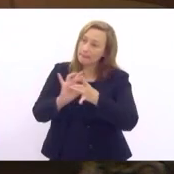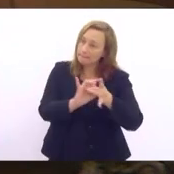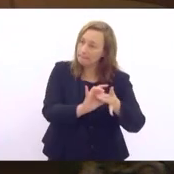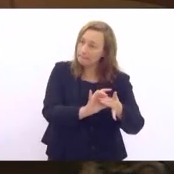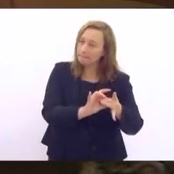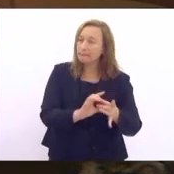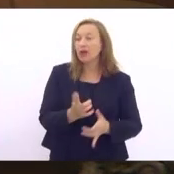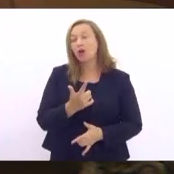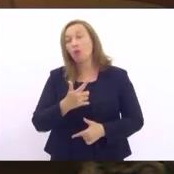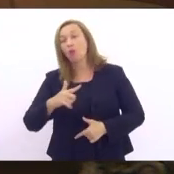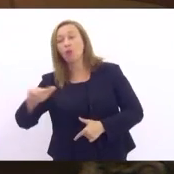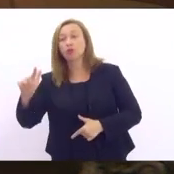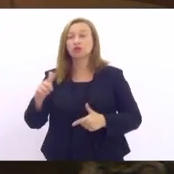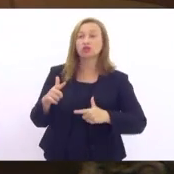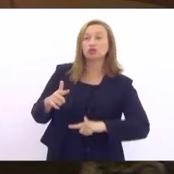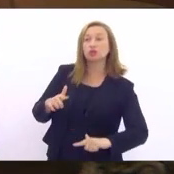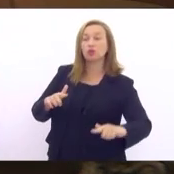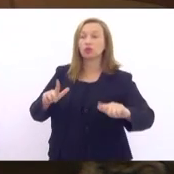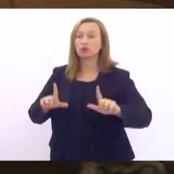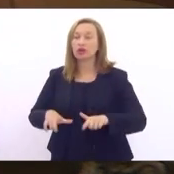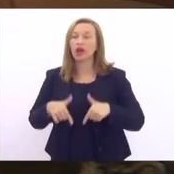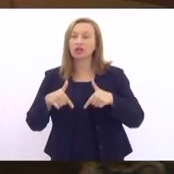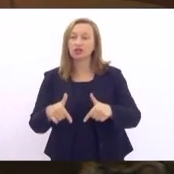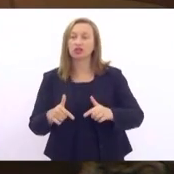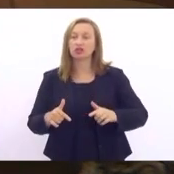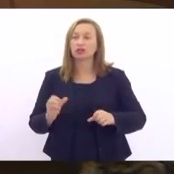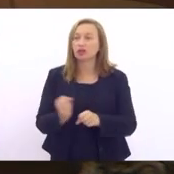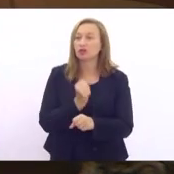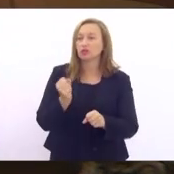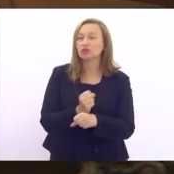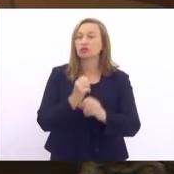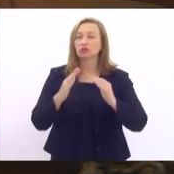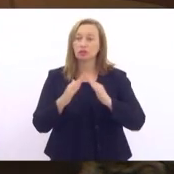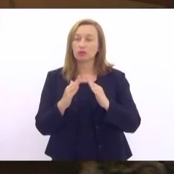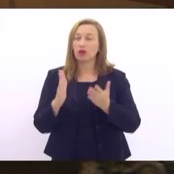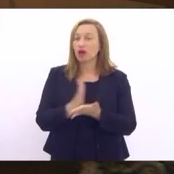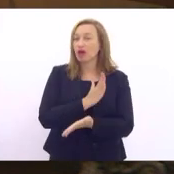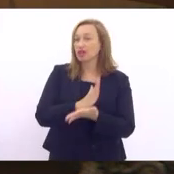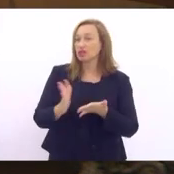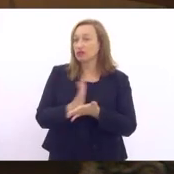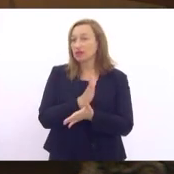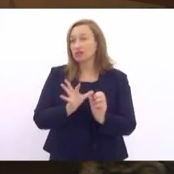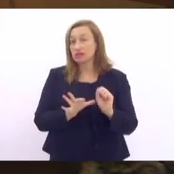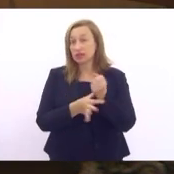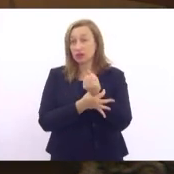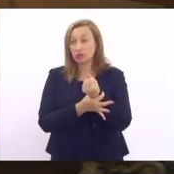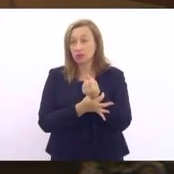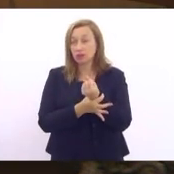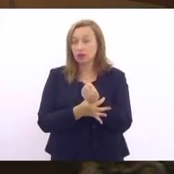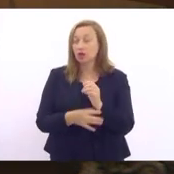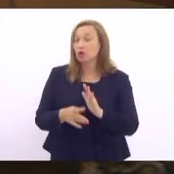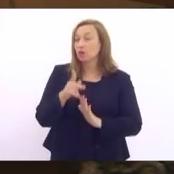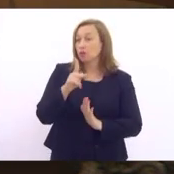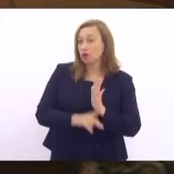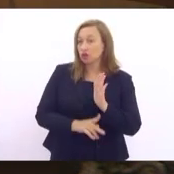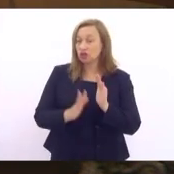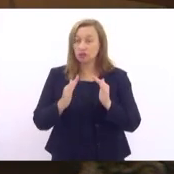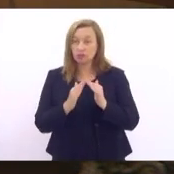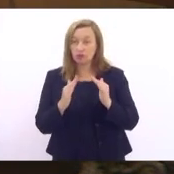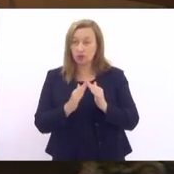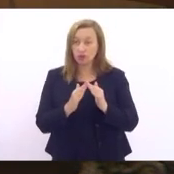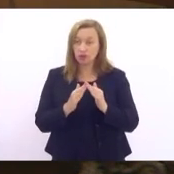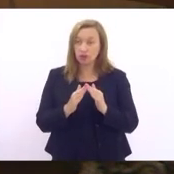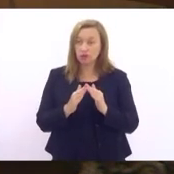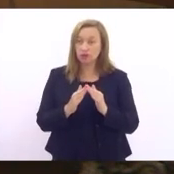de cessão dos imóveis que muitas vezes garantem que o projeto habitacional perdure por um tempo maior, de